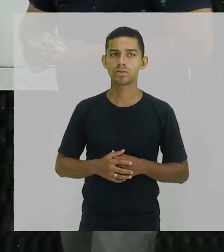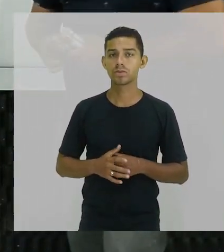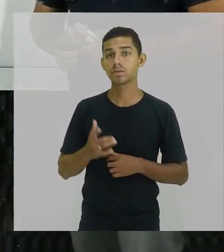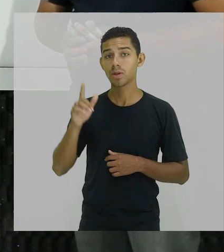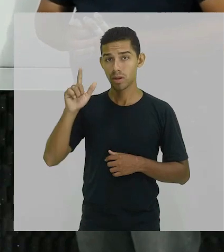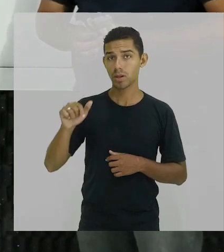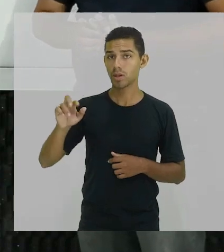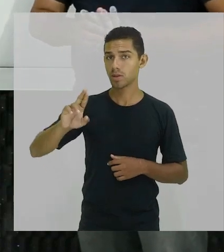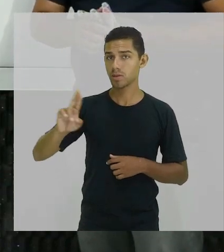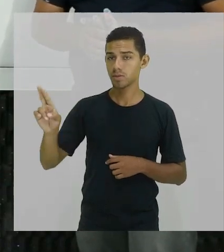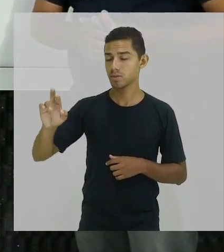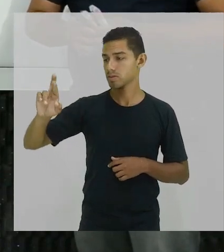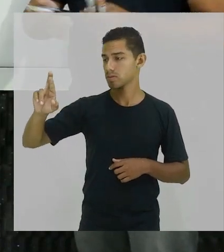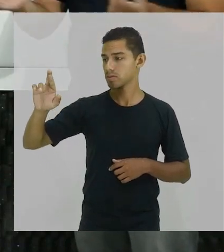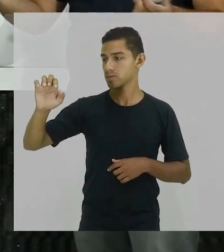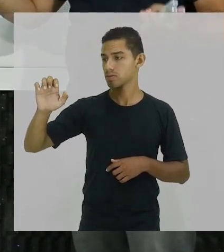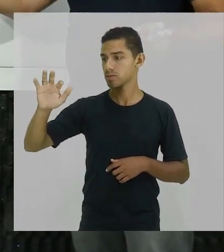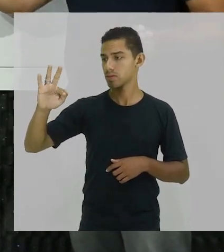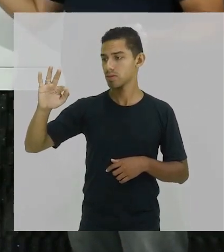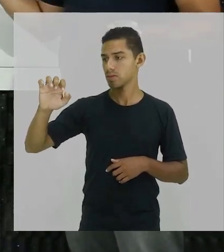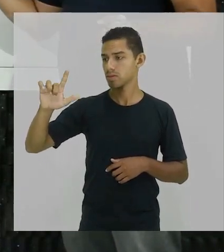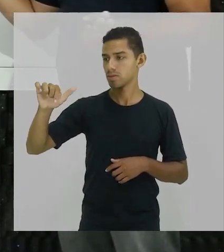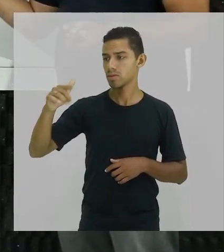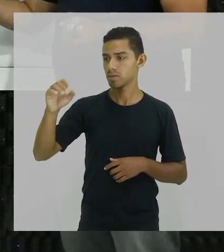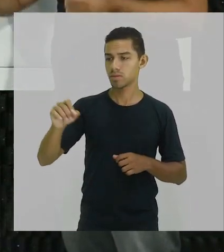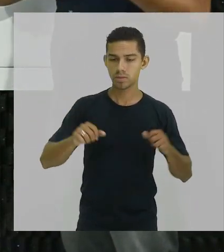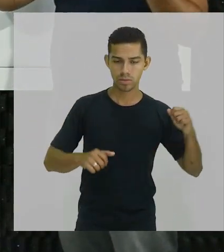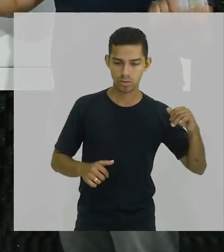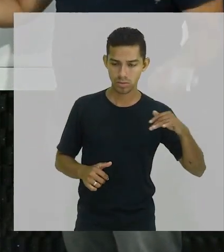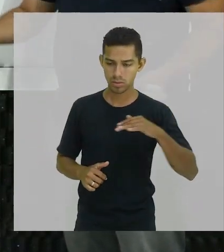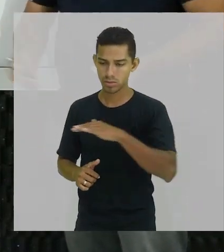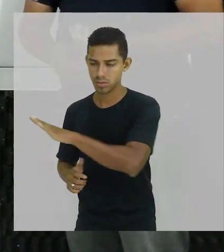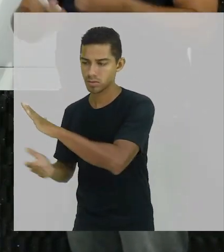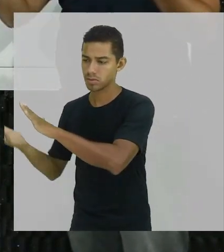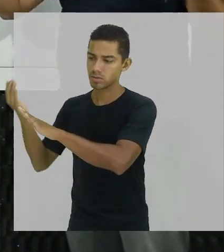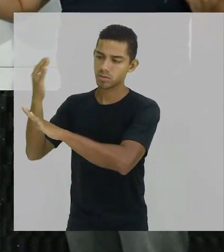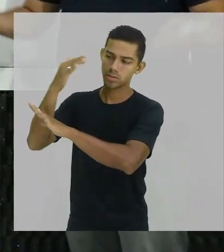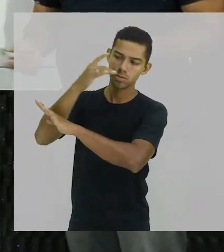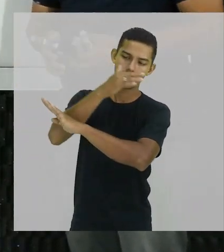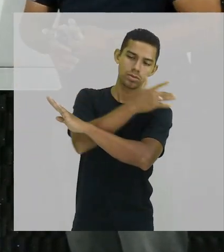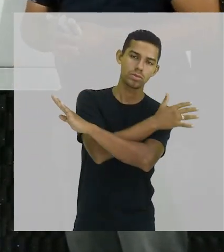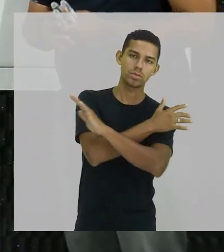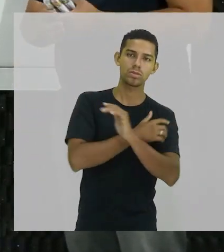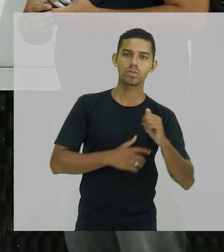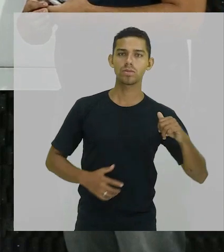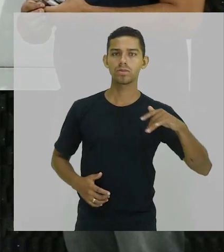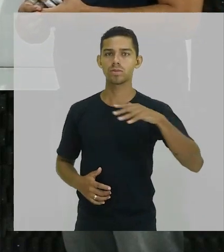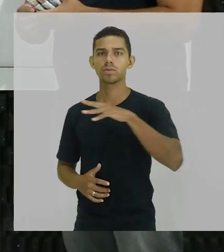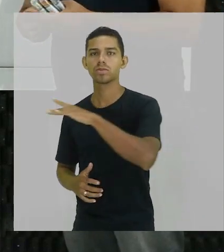Isso é reflexão, ok? É o que acontece com a luz, o que acontece com o som, enfim.